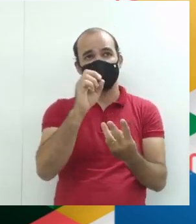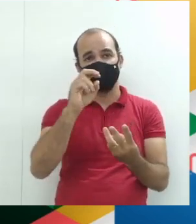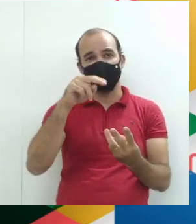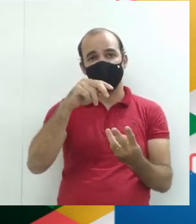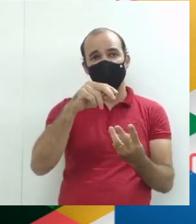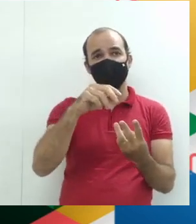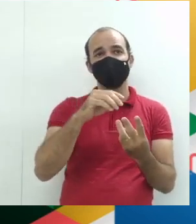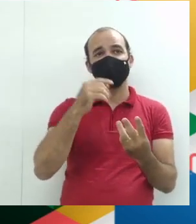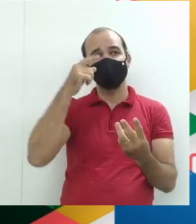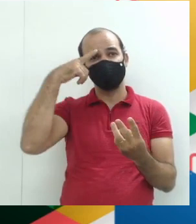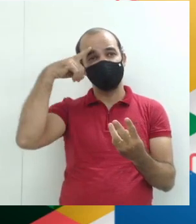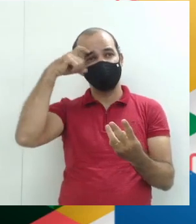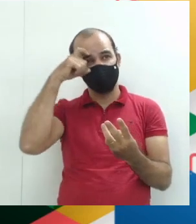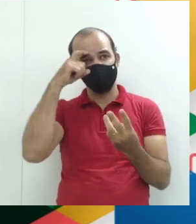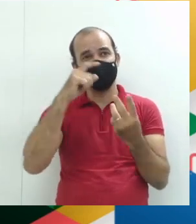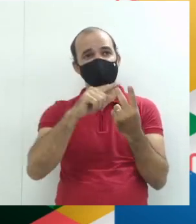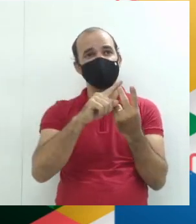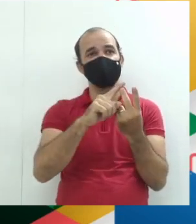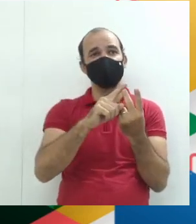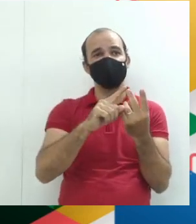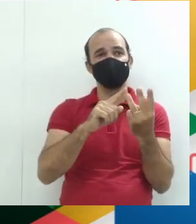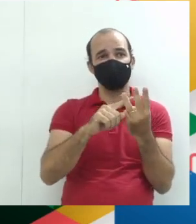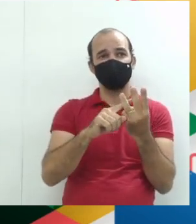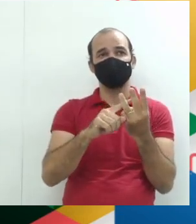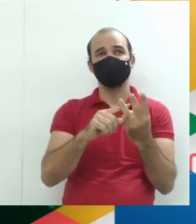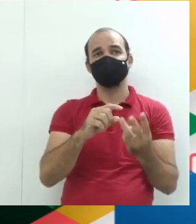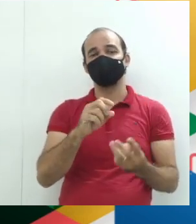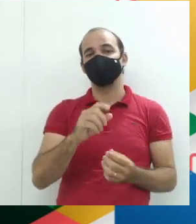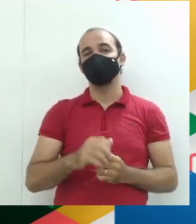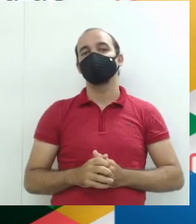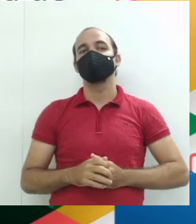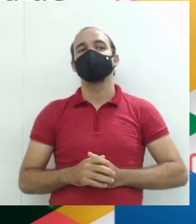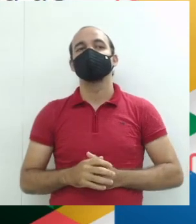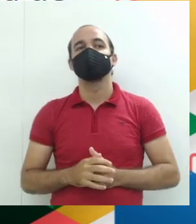Vinícius de Moraes aí no centro da tela para vocês.